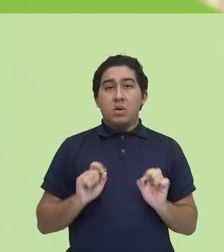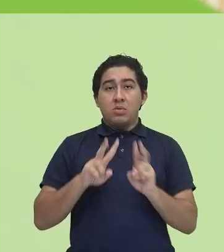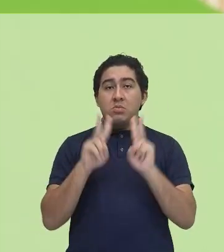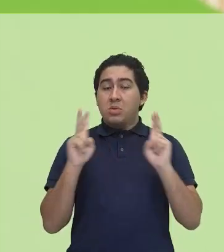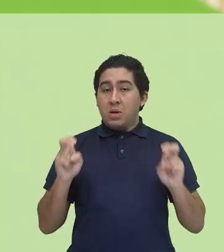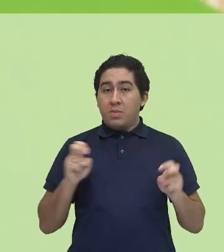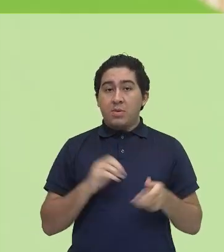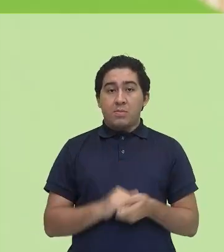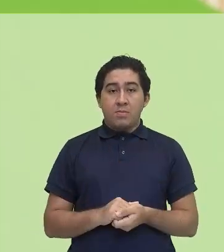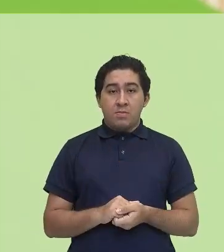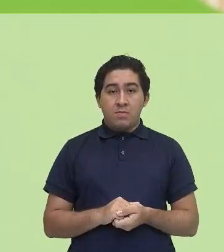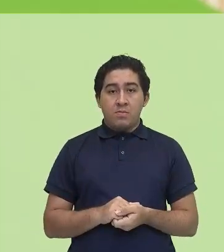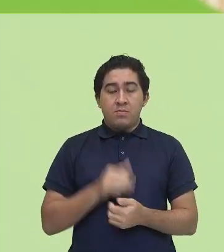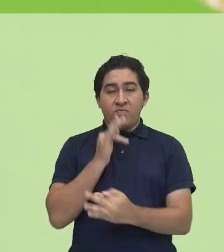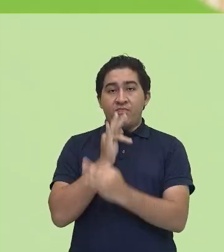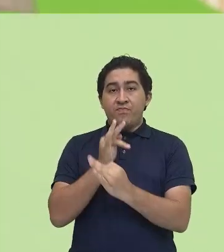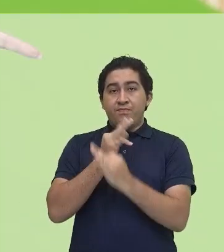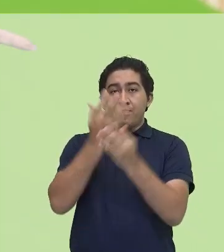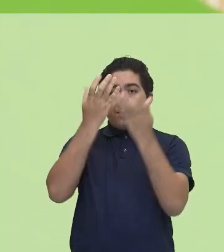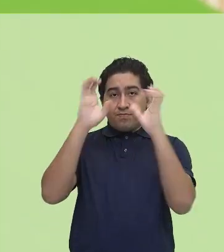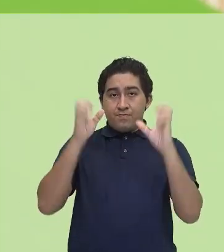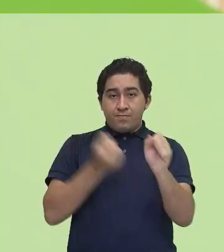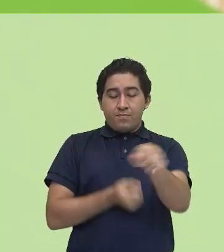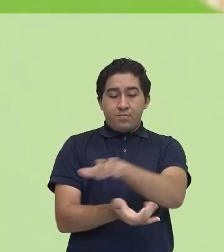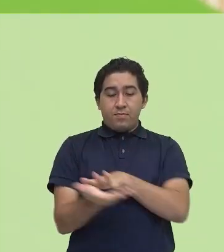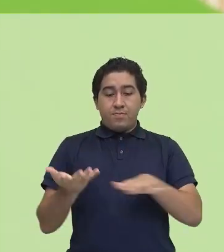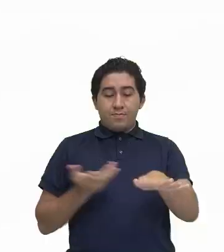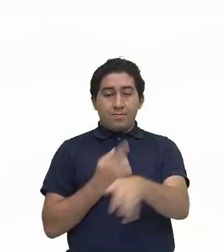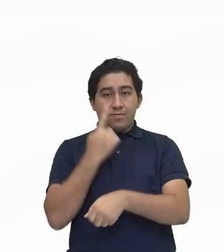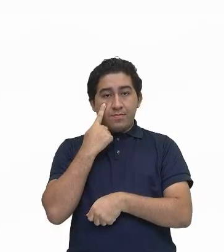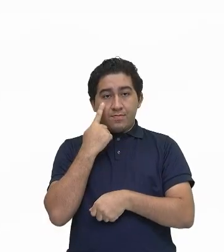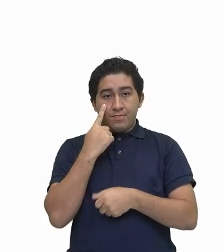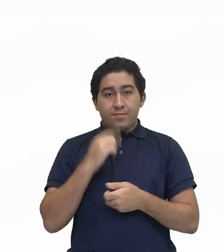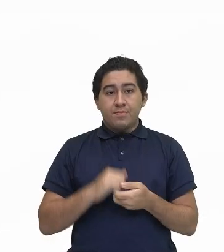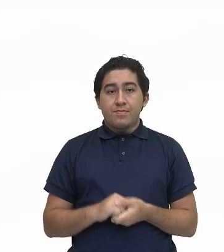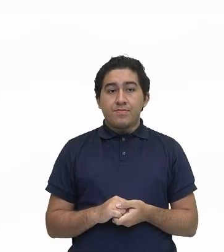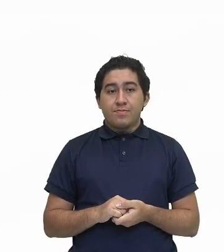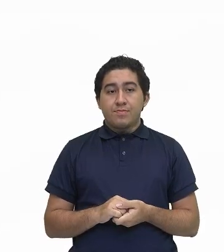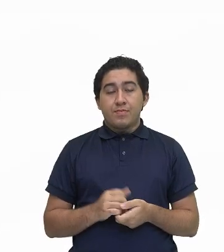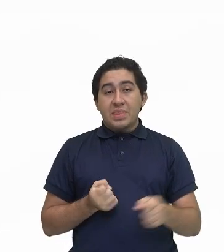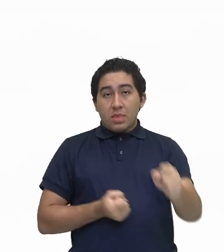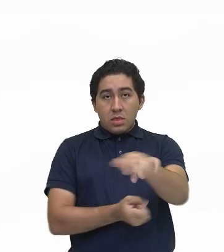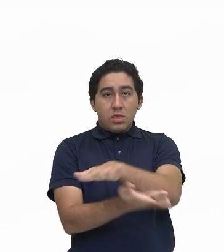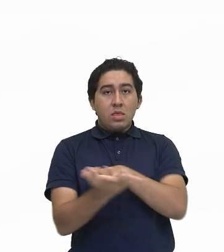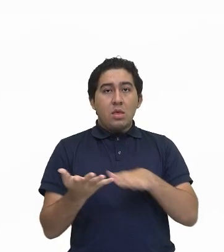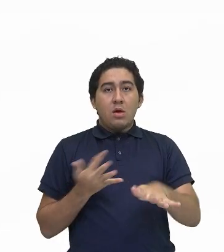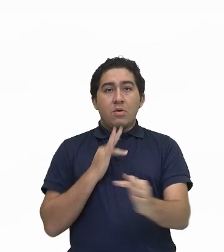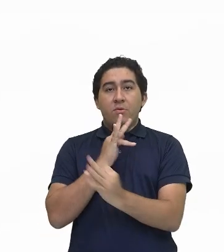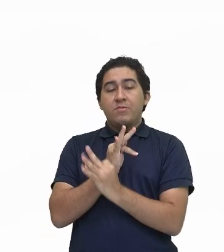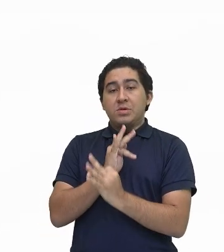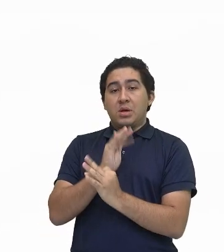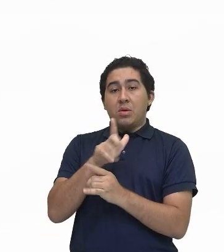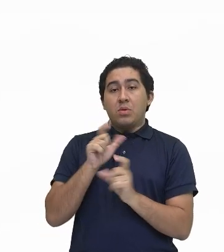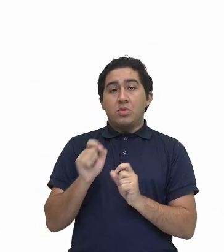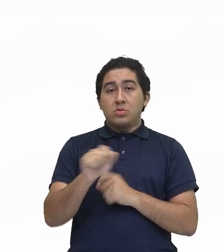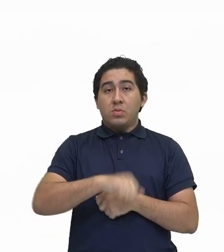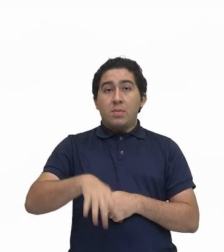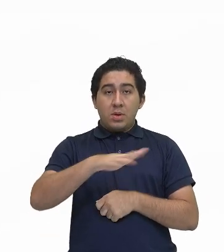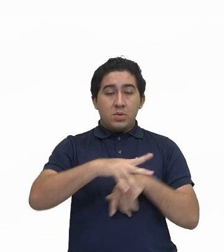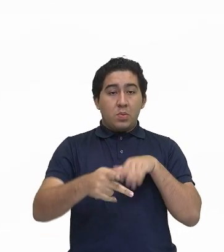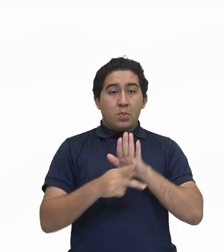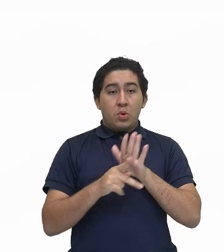da astrofísica. Olha só, a astrofísica é o ramo da